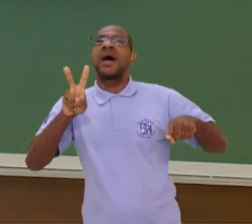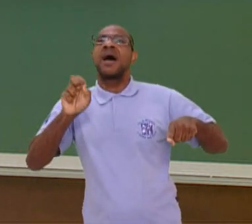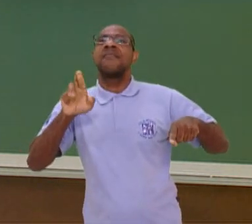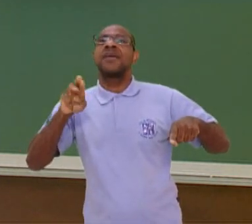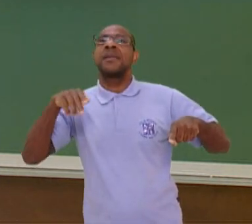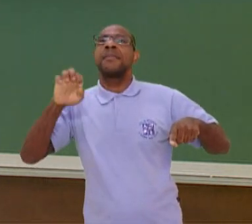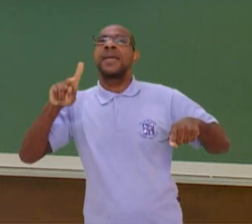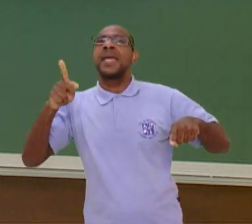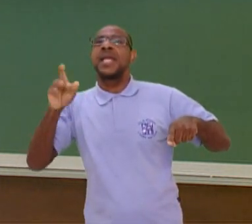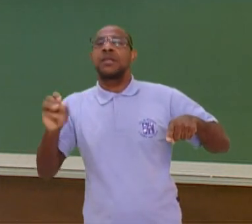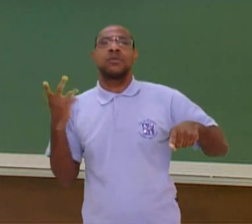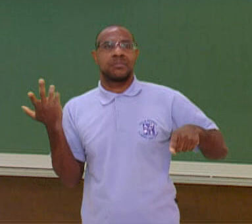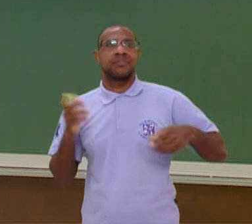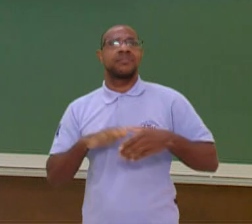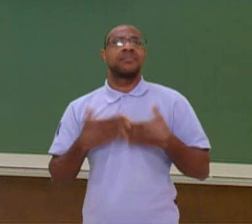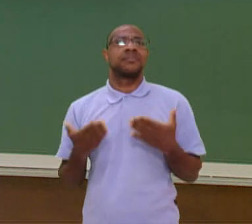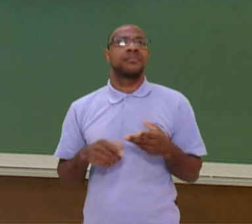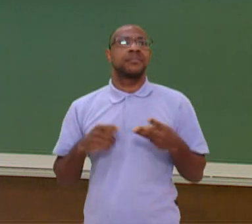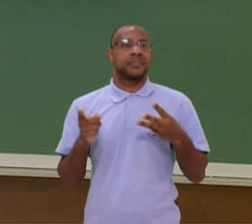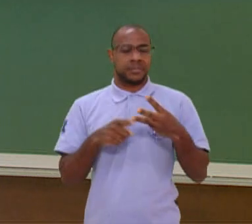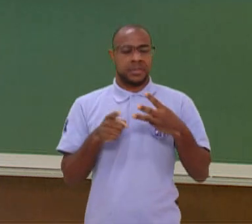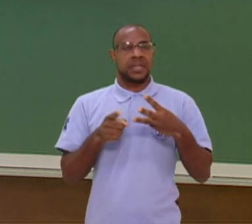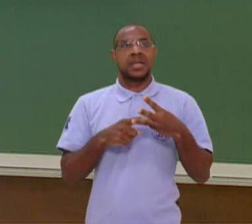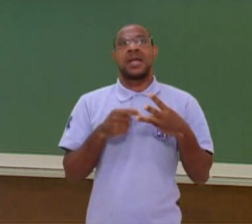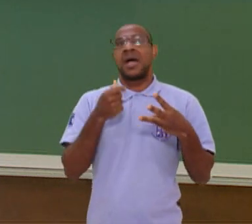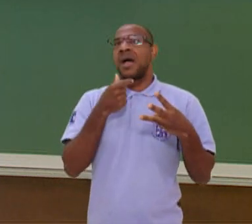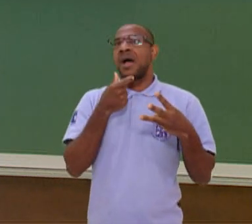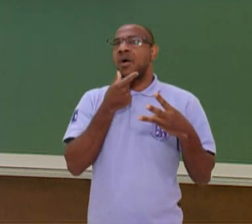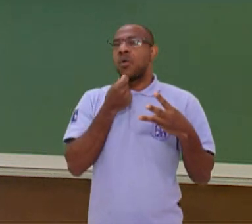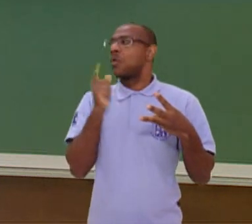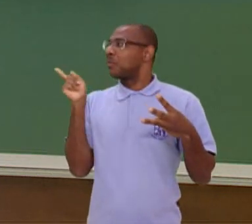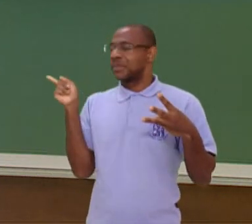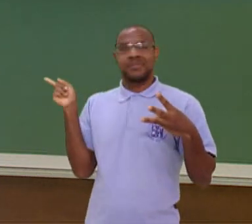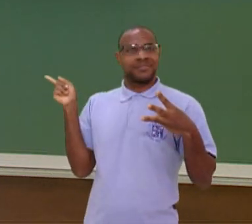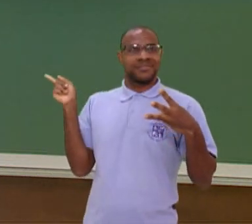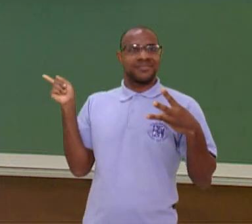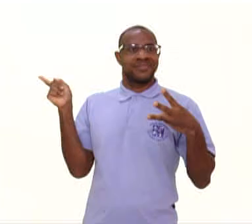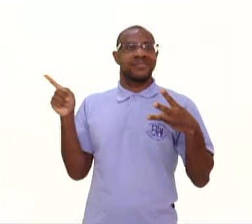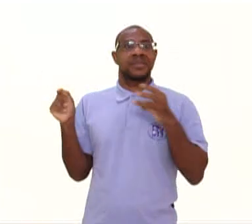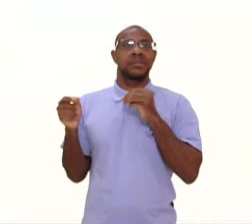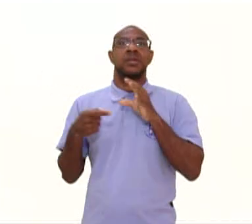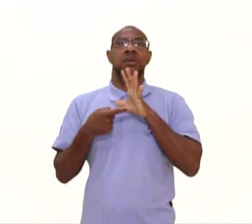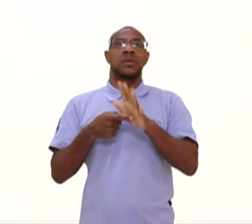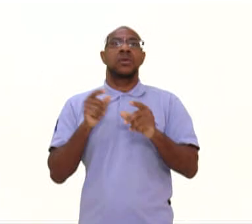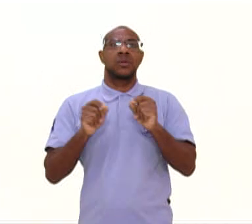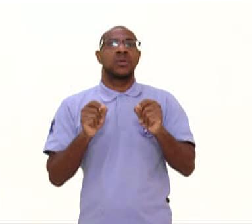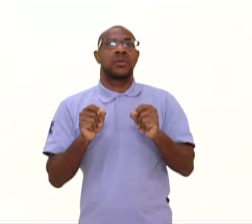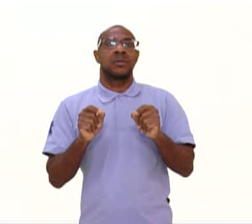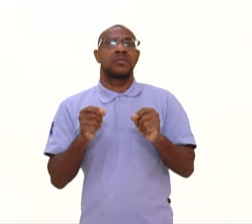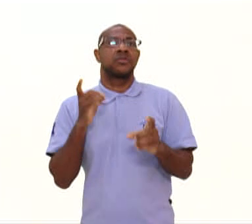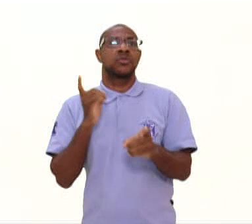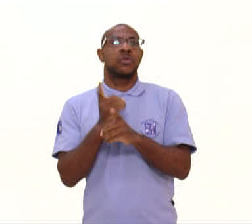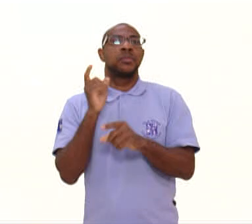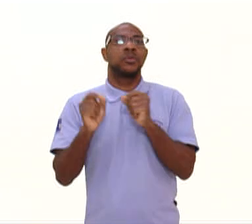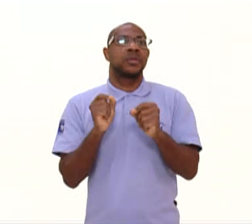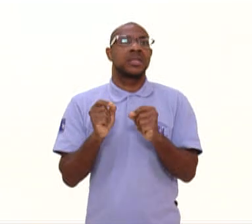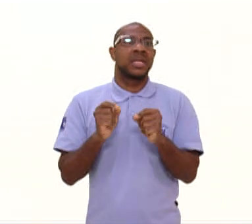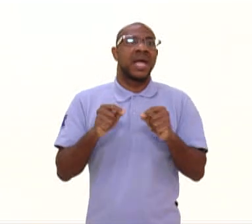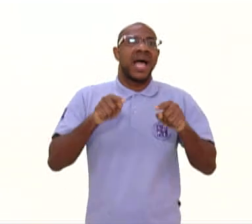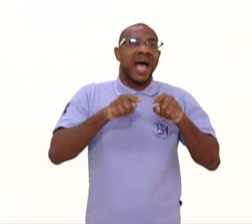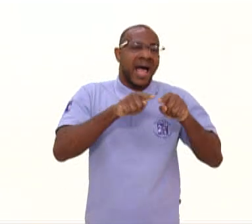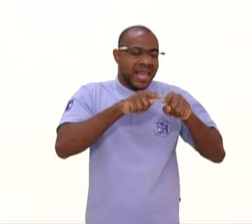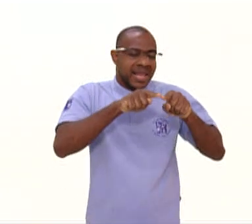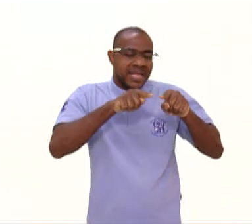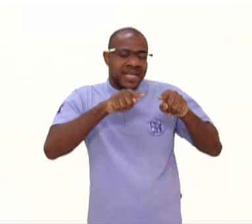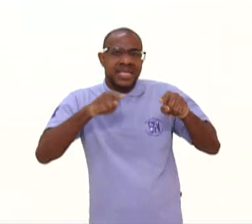Fraunhofer, então, descobriu as linhas escuras de absorção, conhecidas como espectro de Fraunhofer. E aí vem bem aquele aspecto da